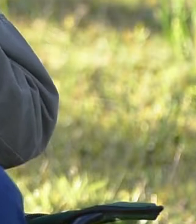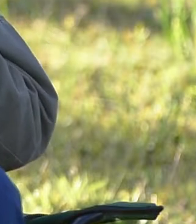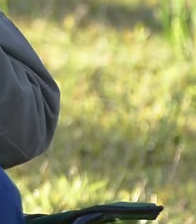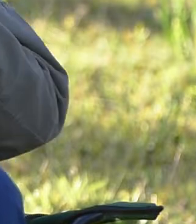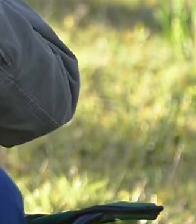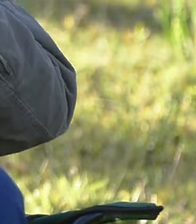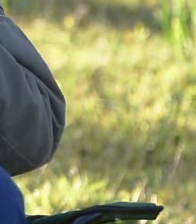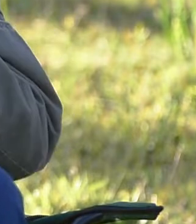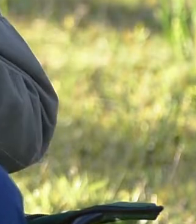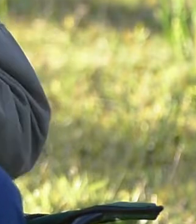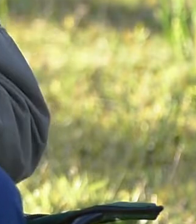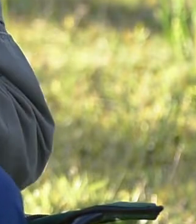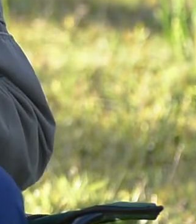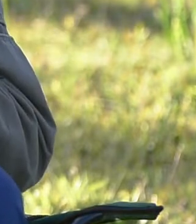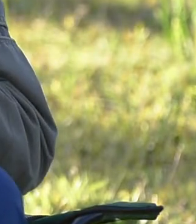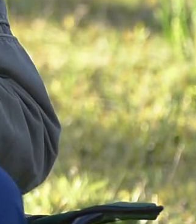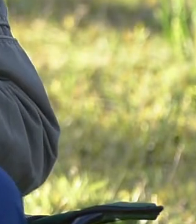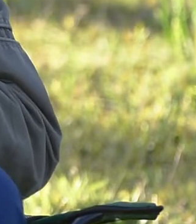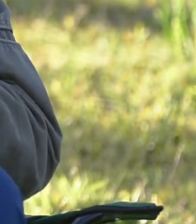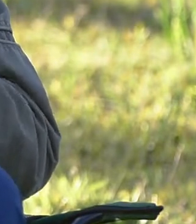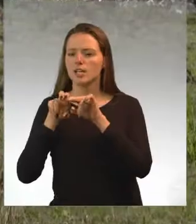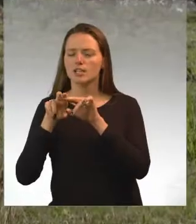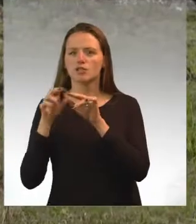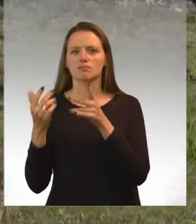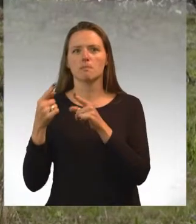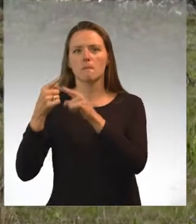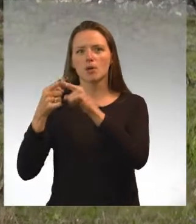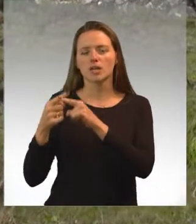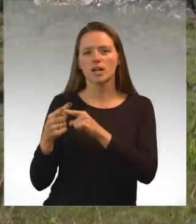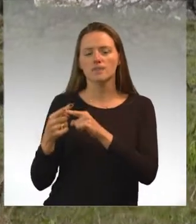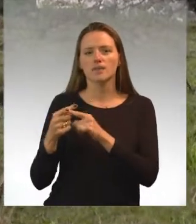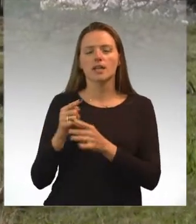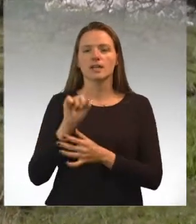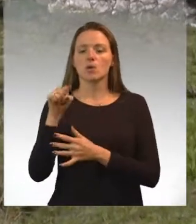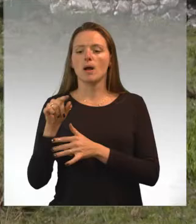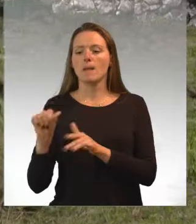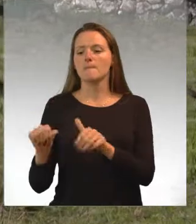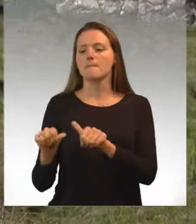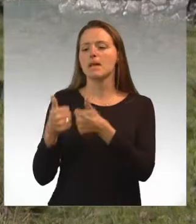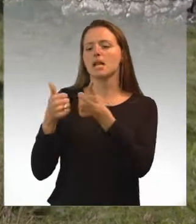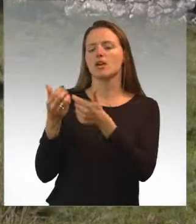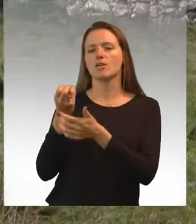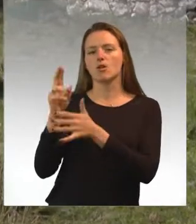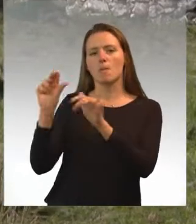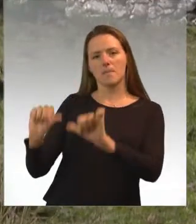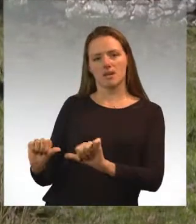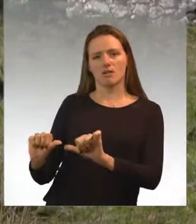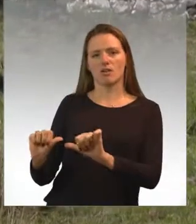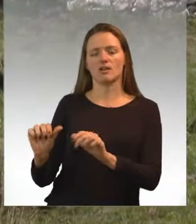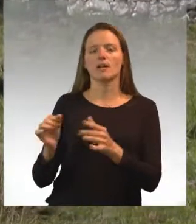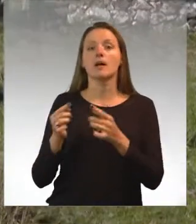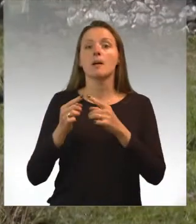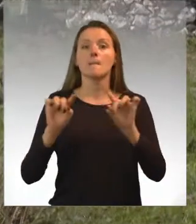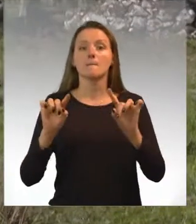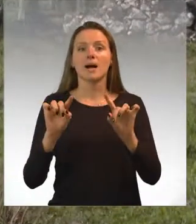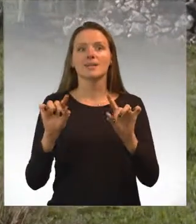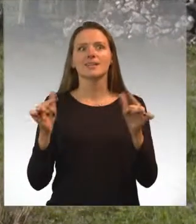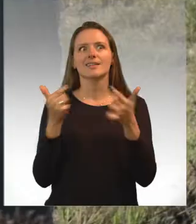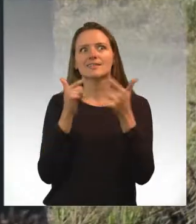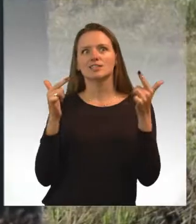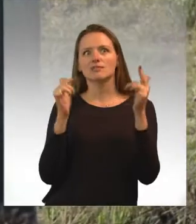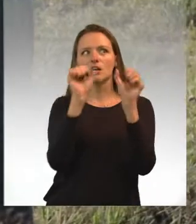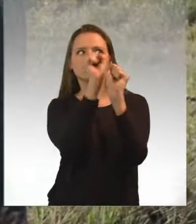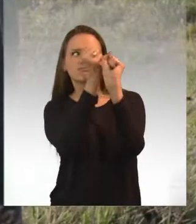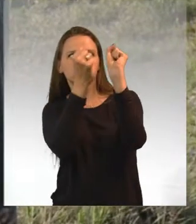fazendo isso por causa disso, disso, isso. Não quer dizer que seja melhor nem pior, não. Mas não vai ter a grandeza que tem eu